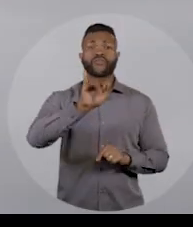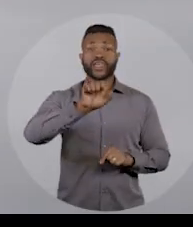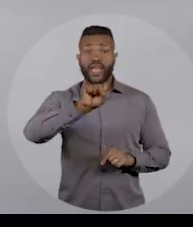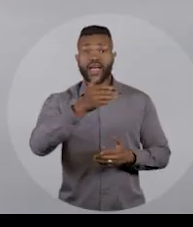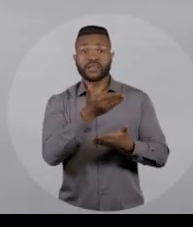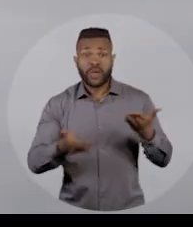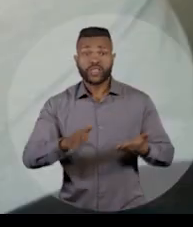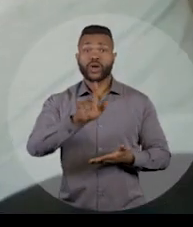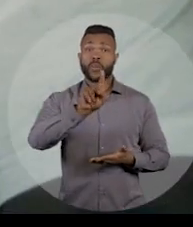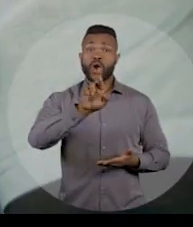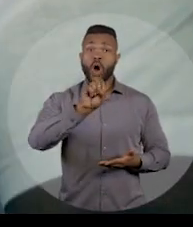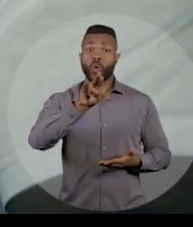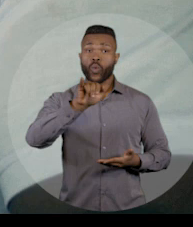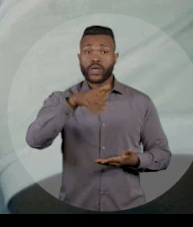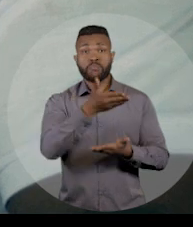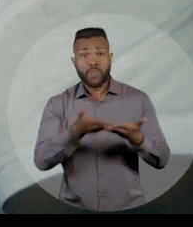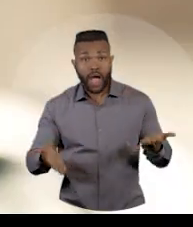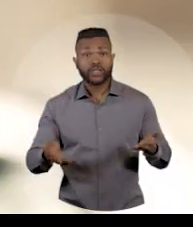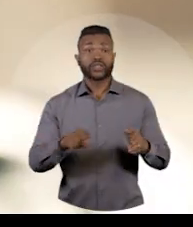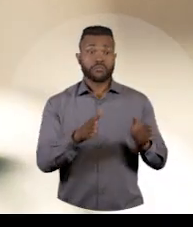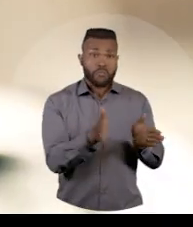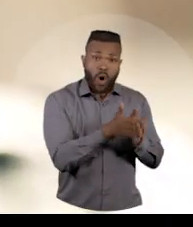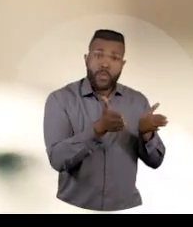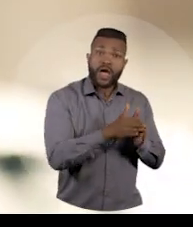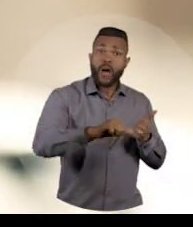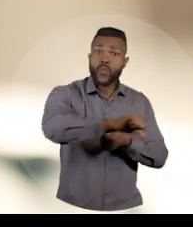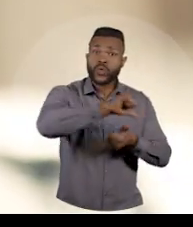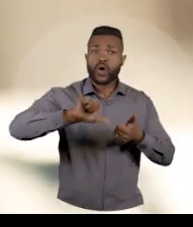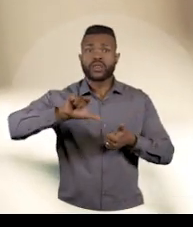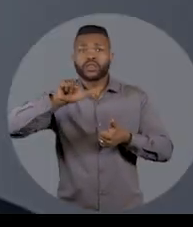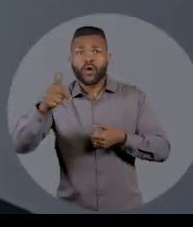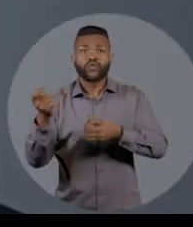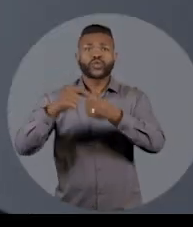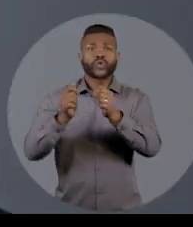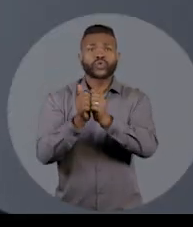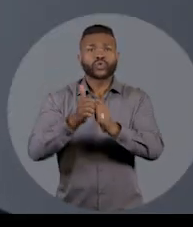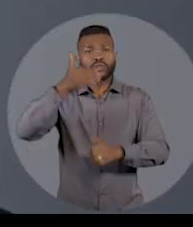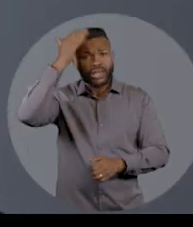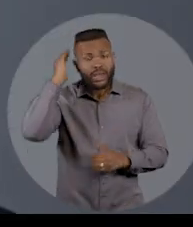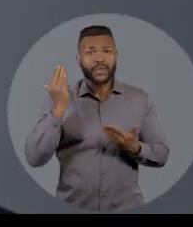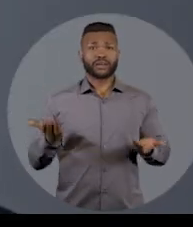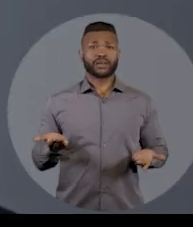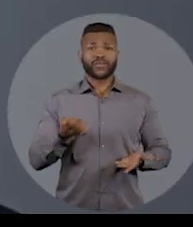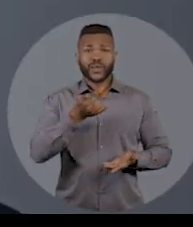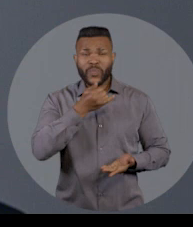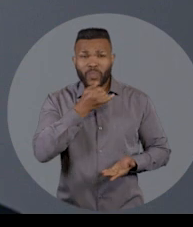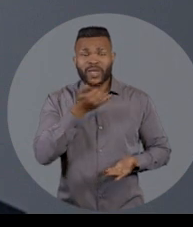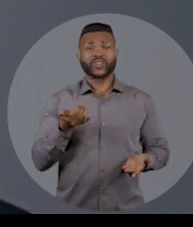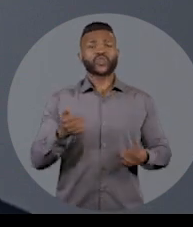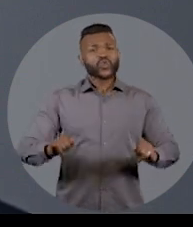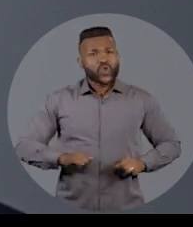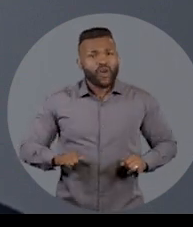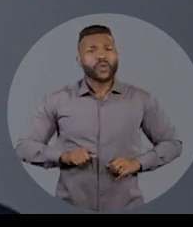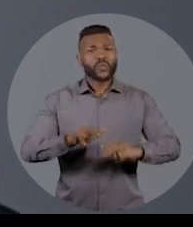Fies, perdendo ProUni. O que Lula tirou das misérias do nosso país, Michel Temer está trazendo. Infelizmente, estamos sofrendo com o projeto